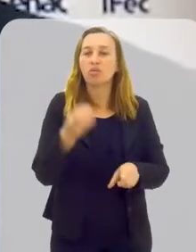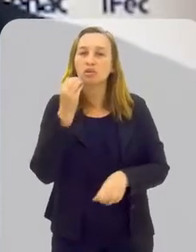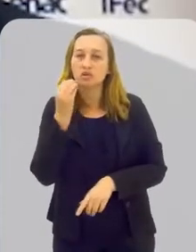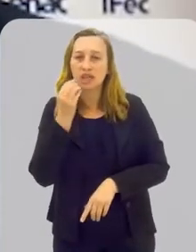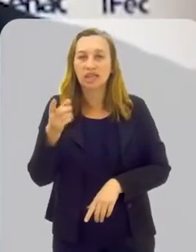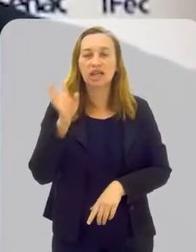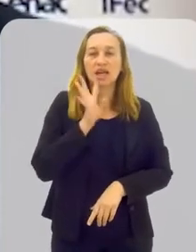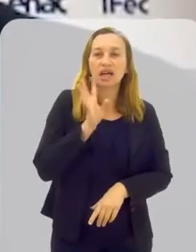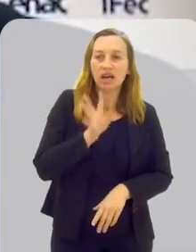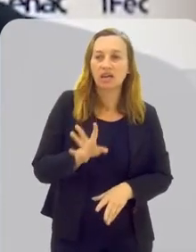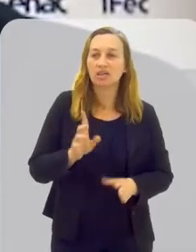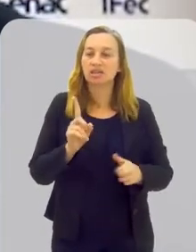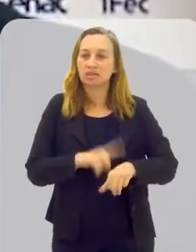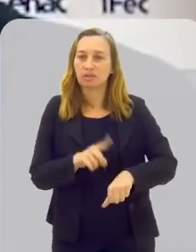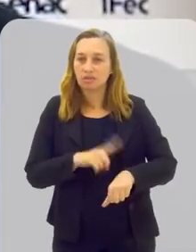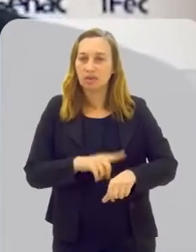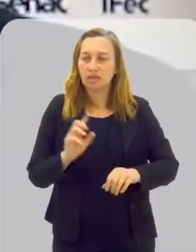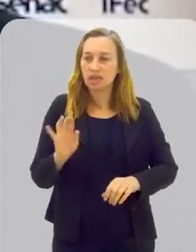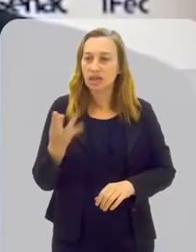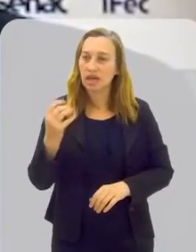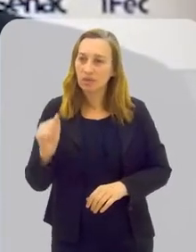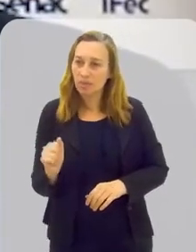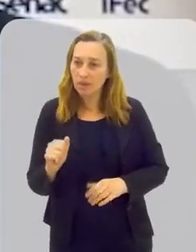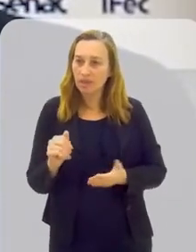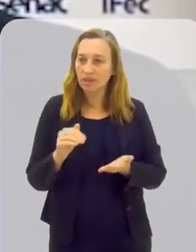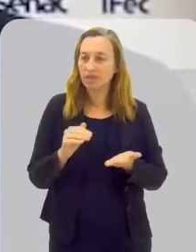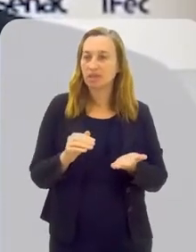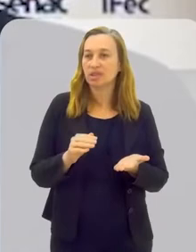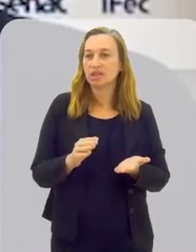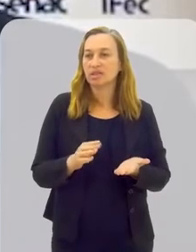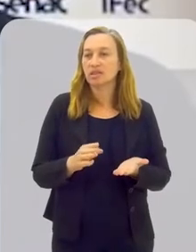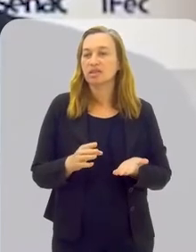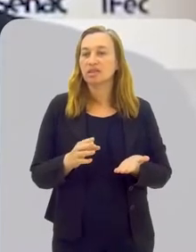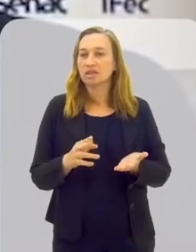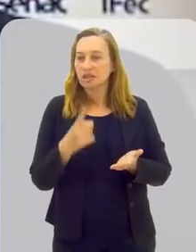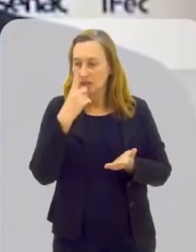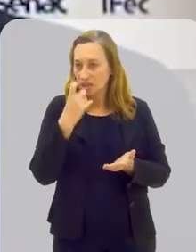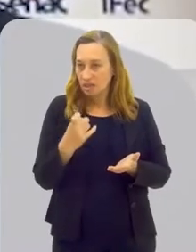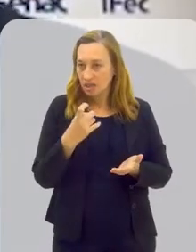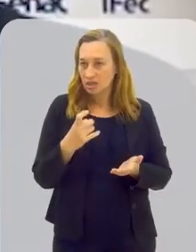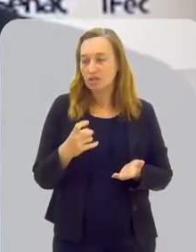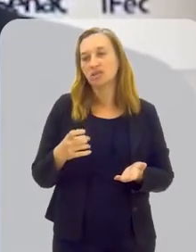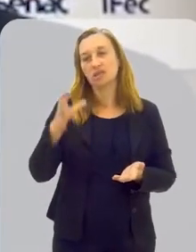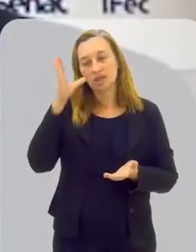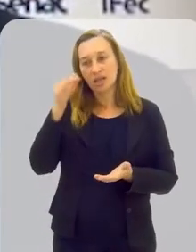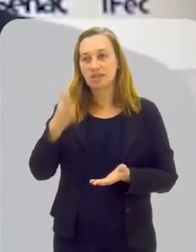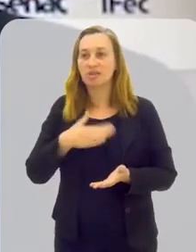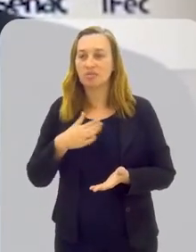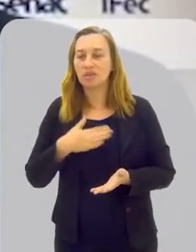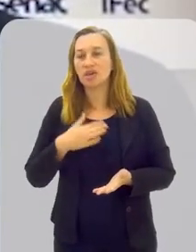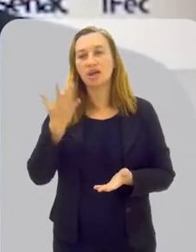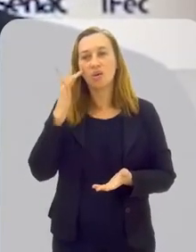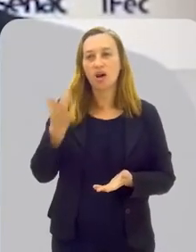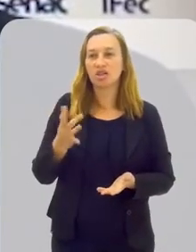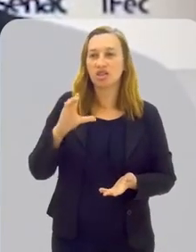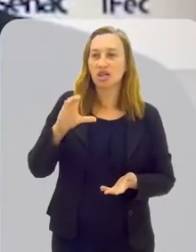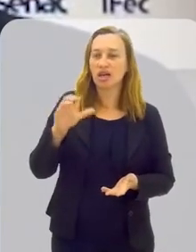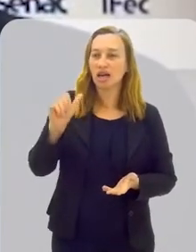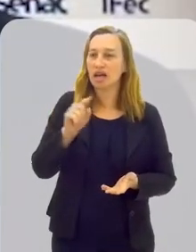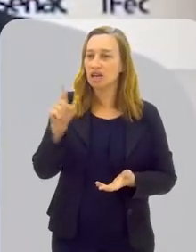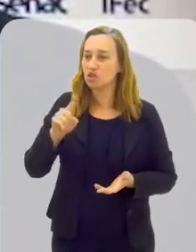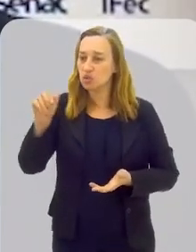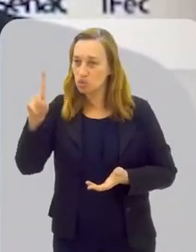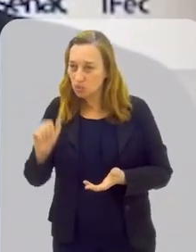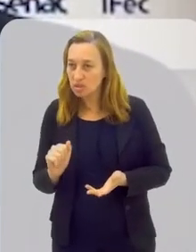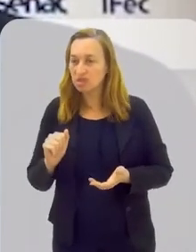gente teve uma oportunidade muito legal também que nesse momento nós lançamos a campanha raspas e restos me interessa Eu acho que o